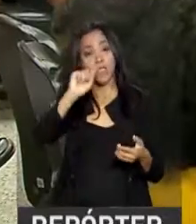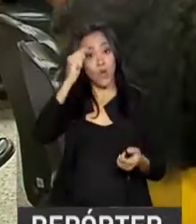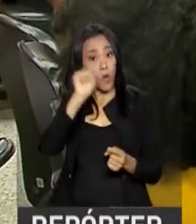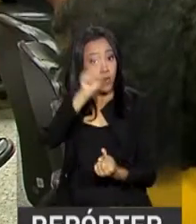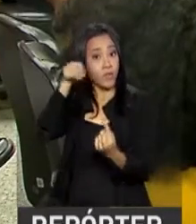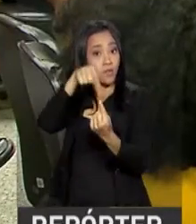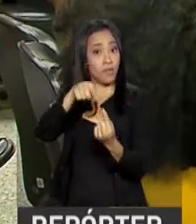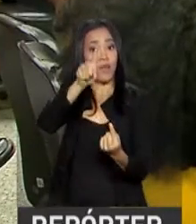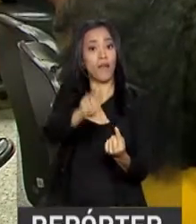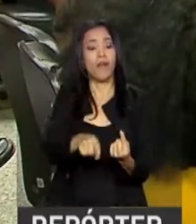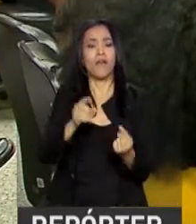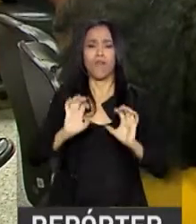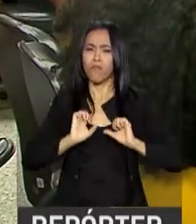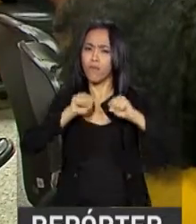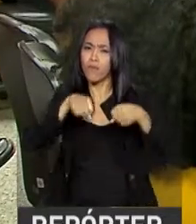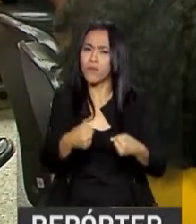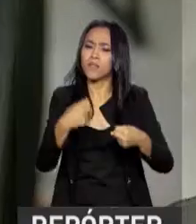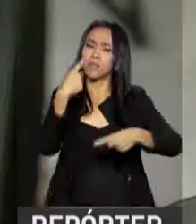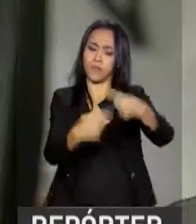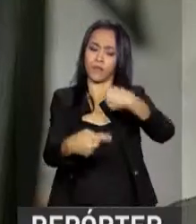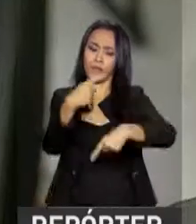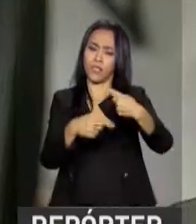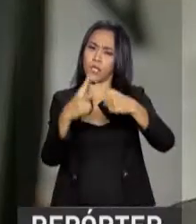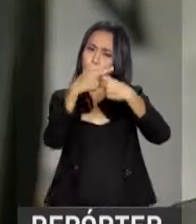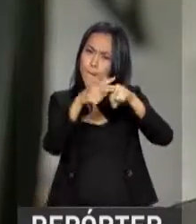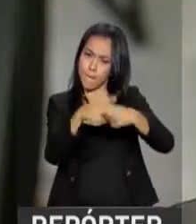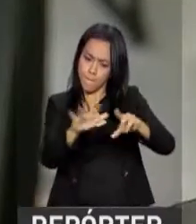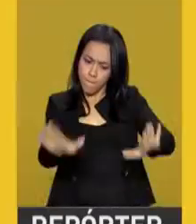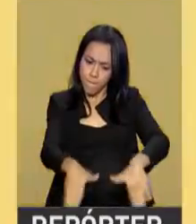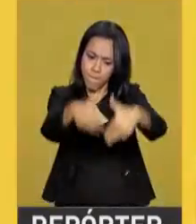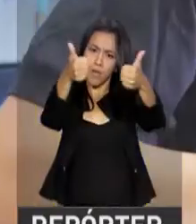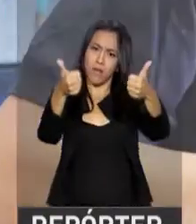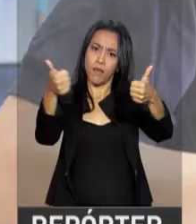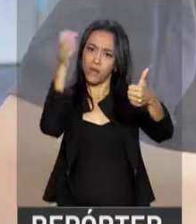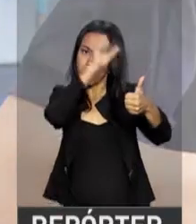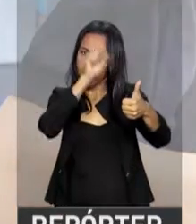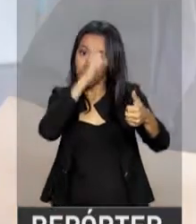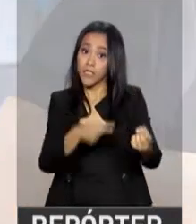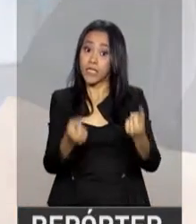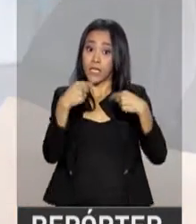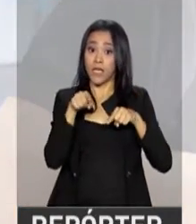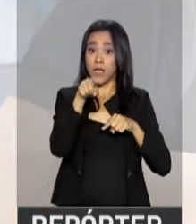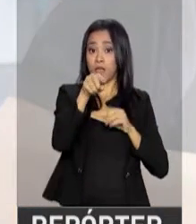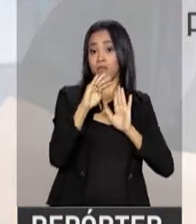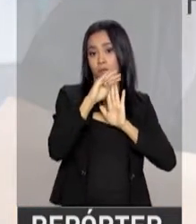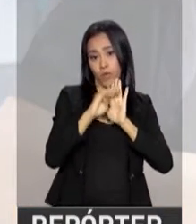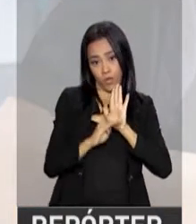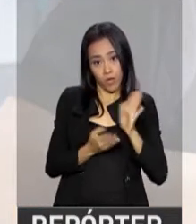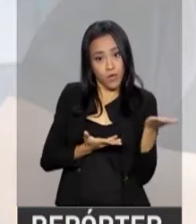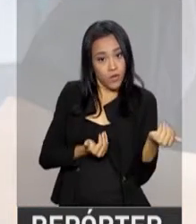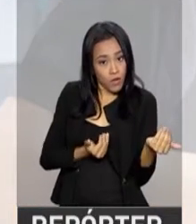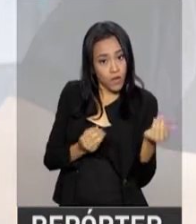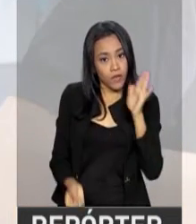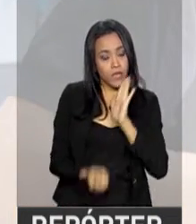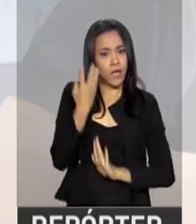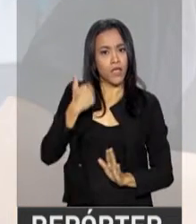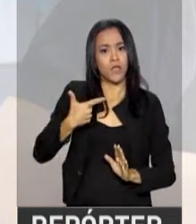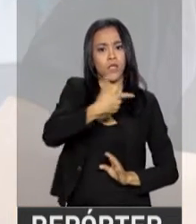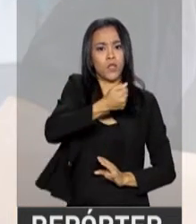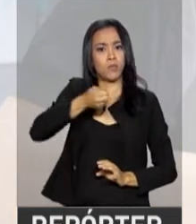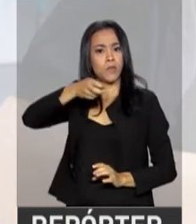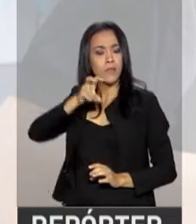é fortalecer a política pública de aprendizagem um programa jovem aprendiz foi criada em 2005